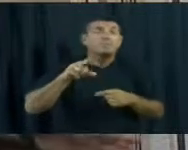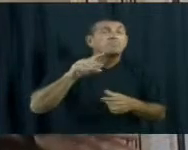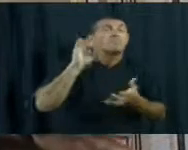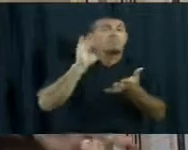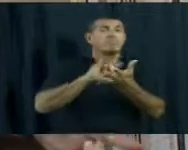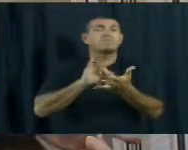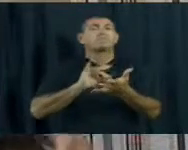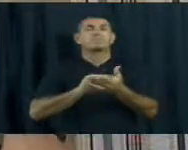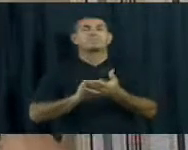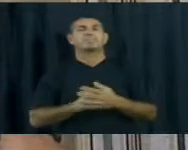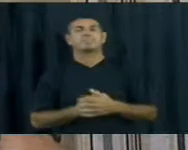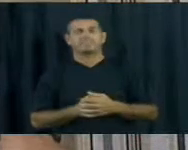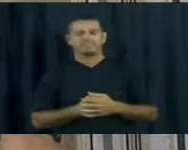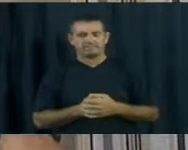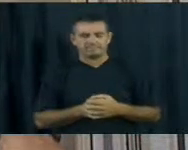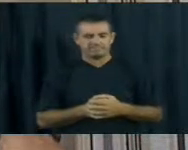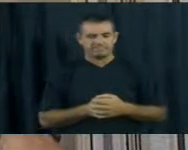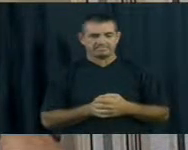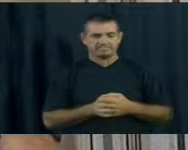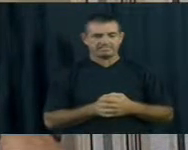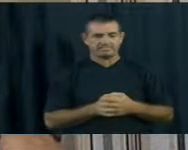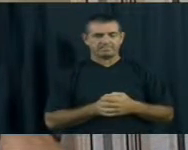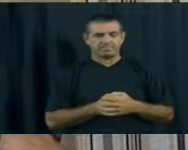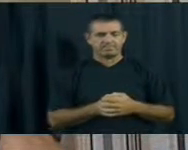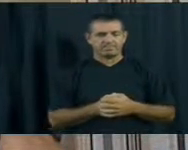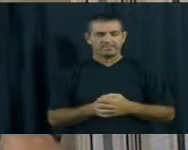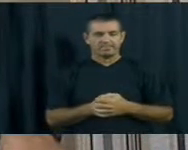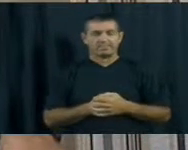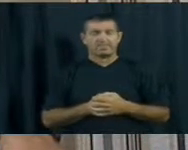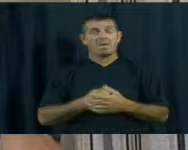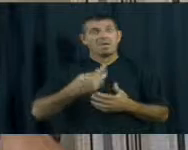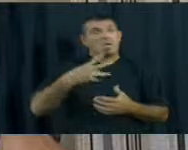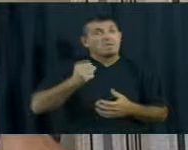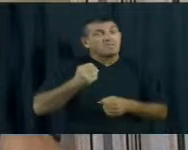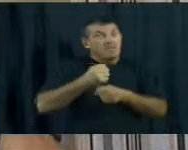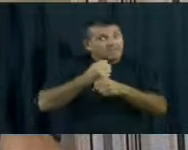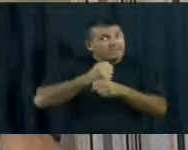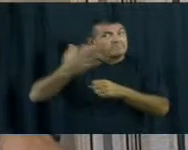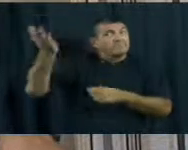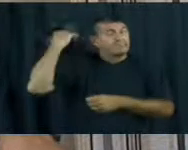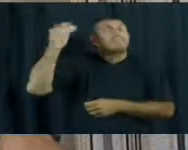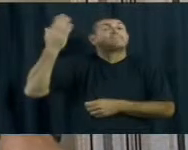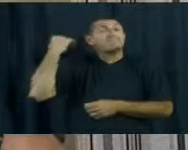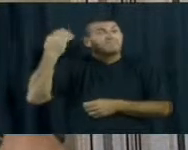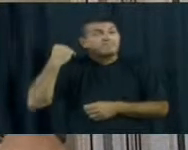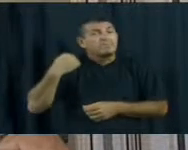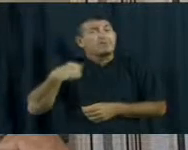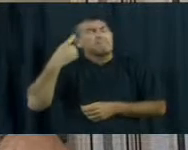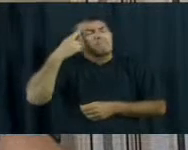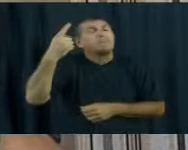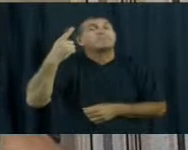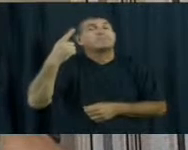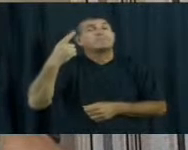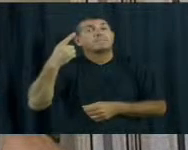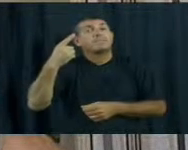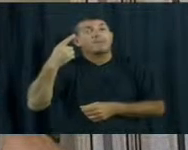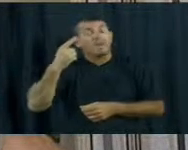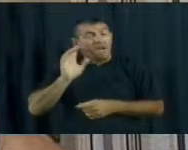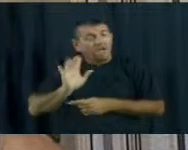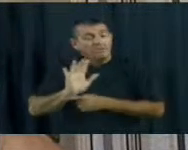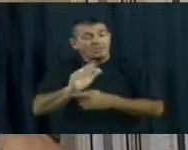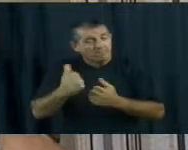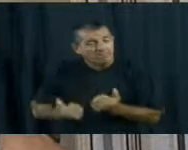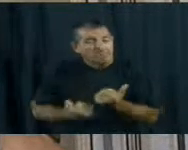esse feito difícil, abessa. Estou falando coisa de 40 anos atrás, 30 anos atrás, criar um filho